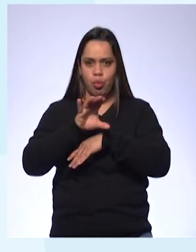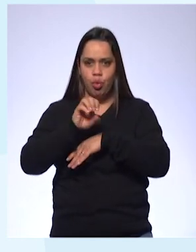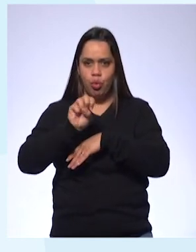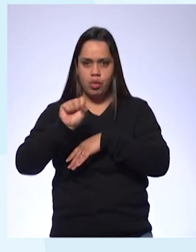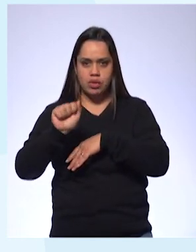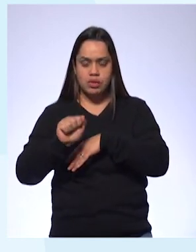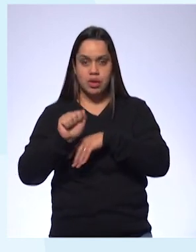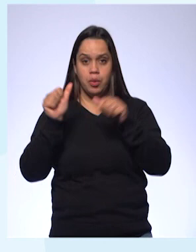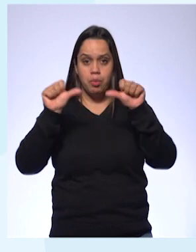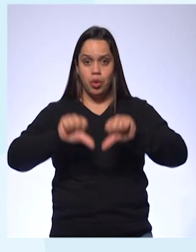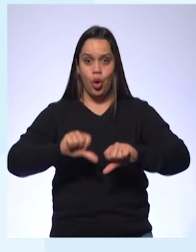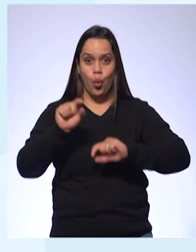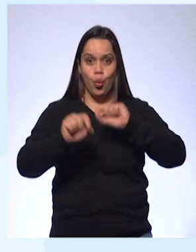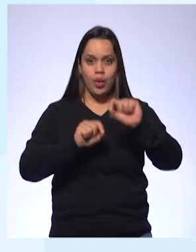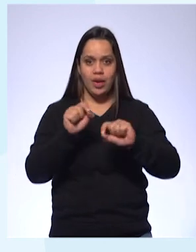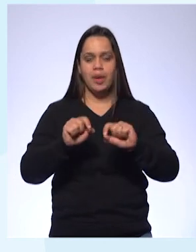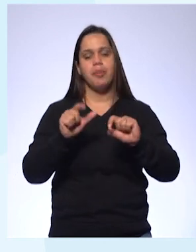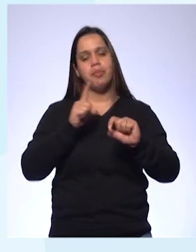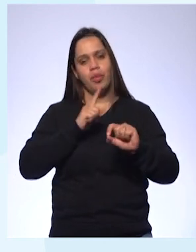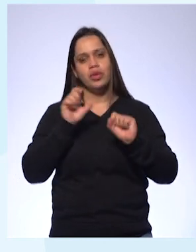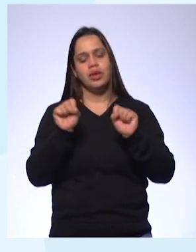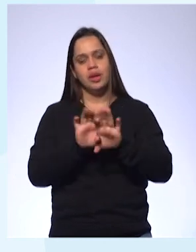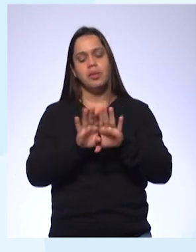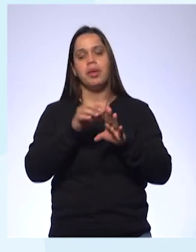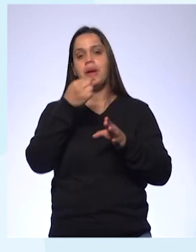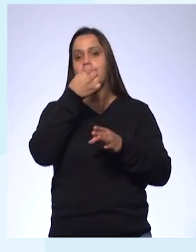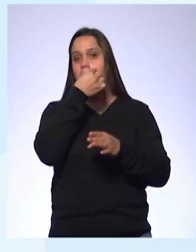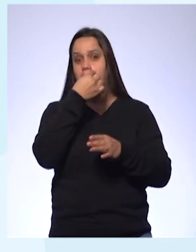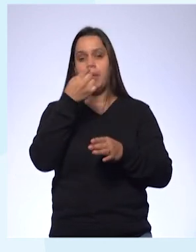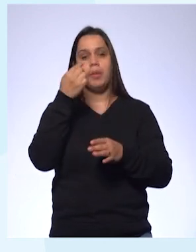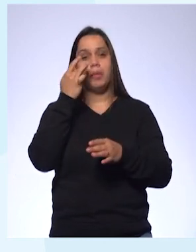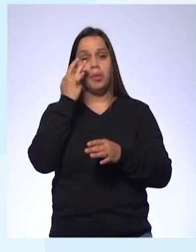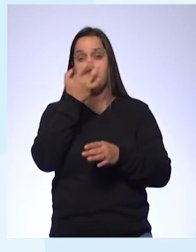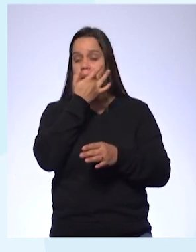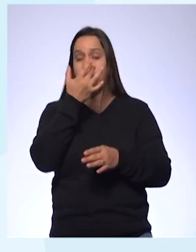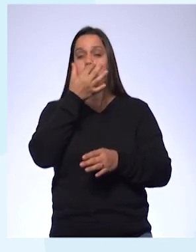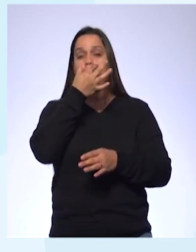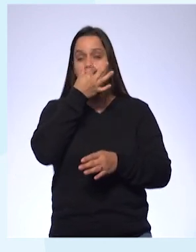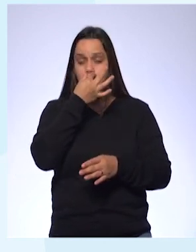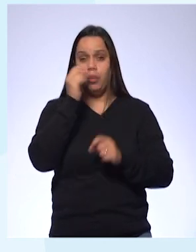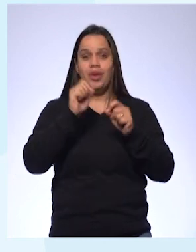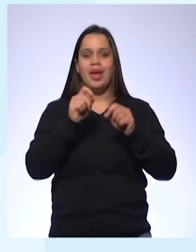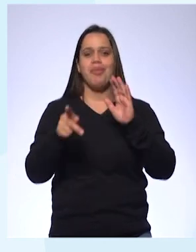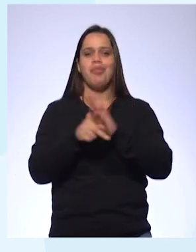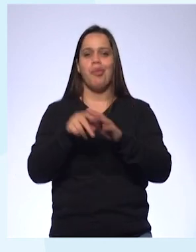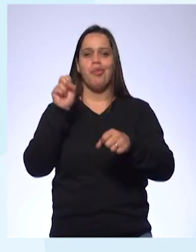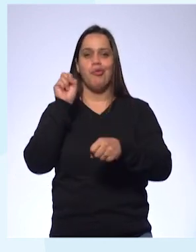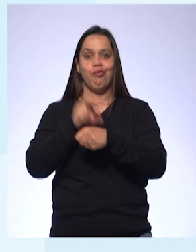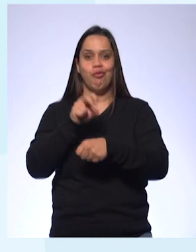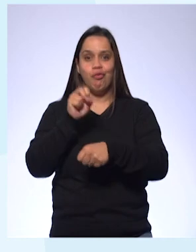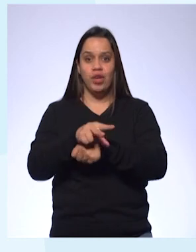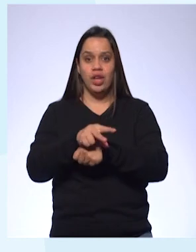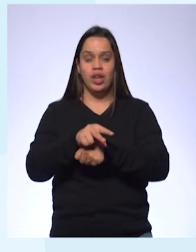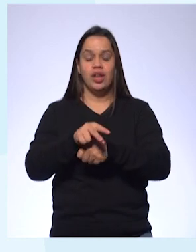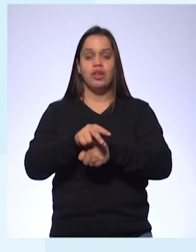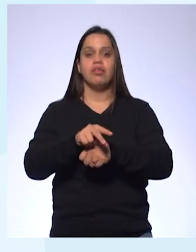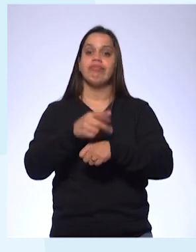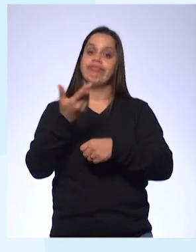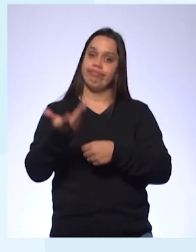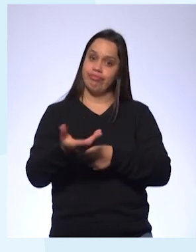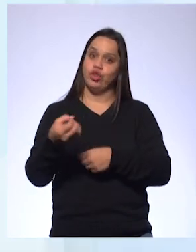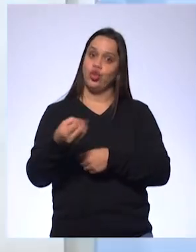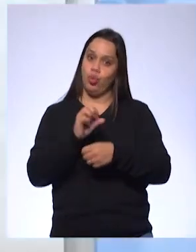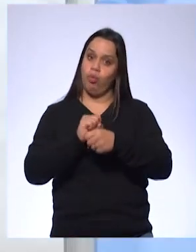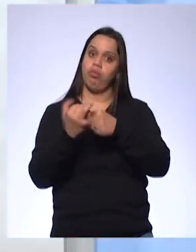de tudo, pode vir esses bichinhos aí, que são os vírus. O novo coronavírus, ele